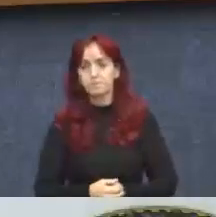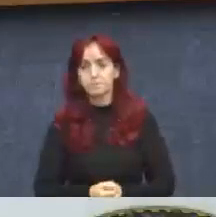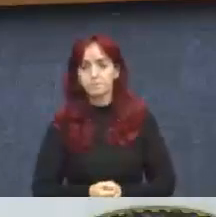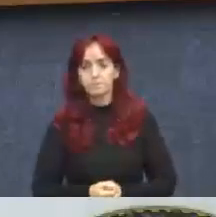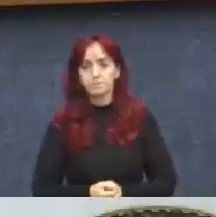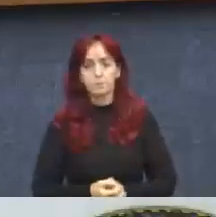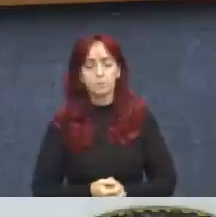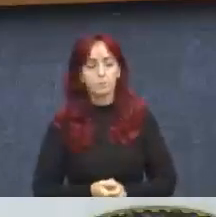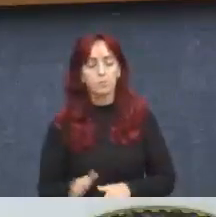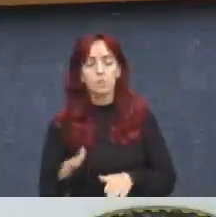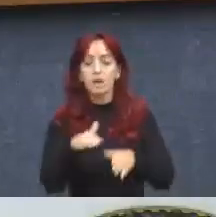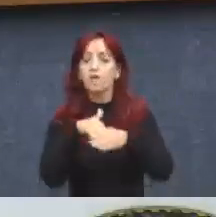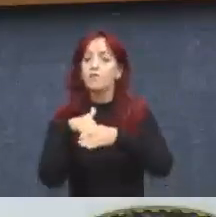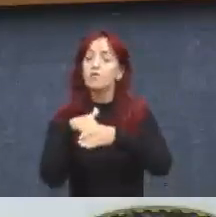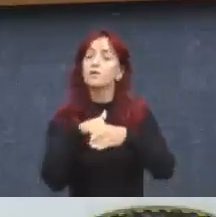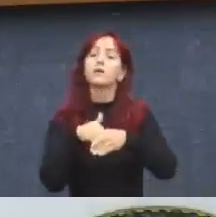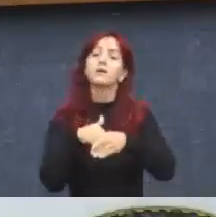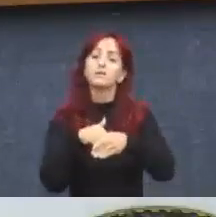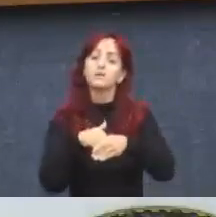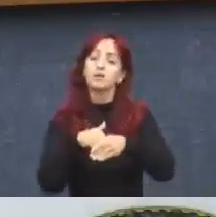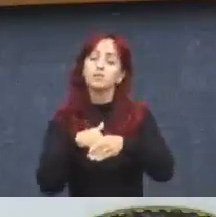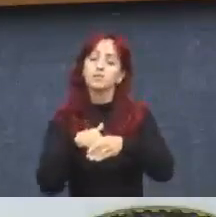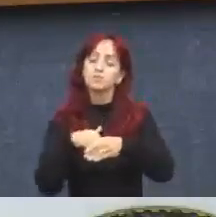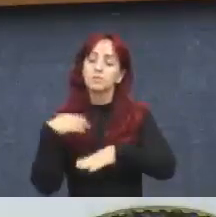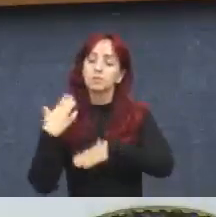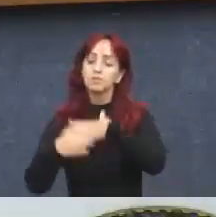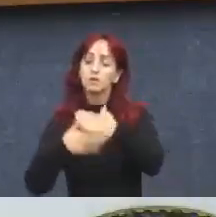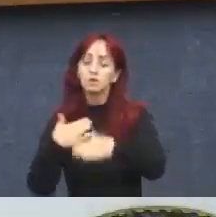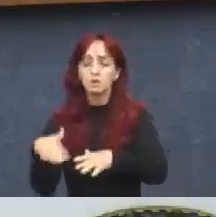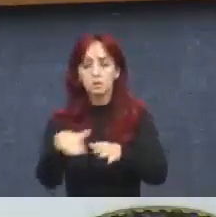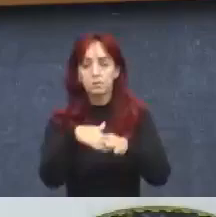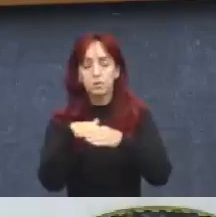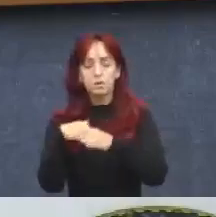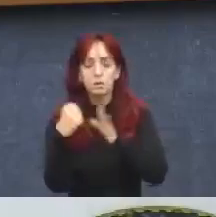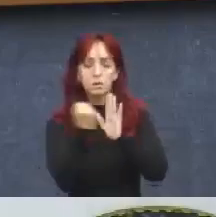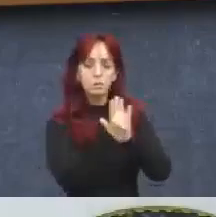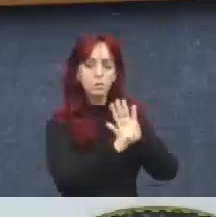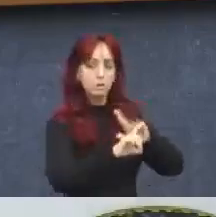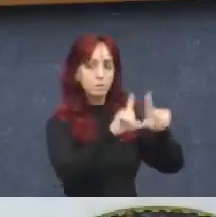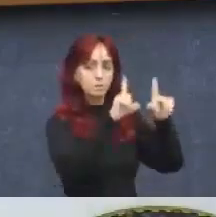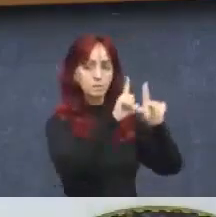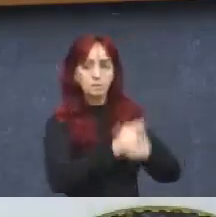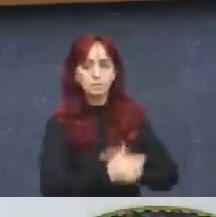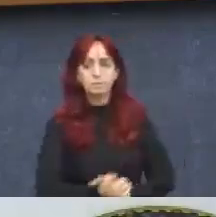Obrigado, vereadora. Em votação, senhoras vereadoras, senhores vereadores, vamos registrar o voto no painel.